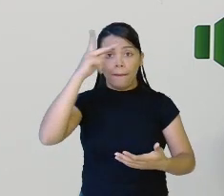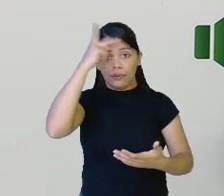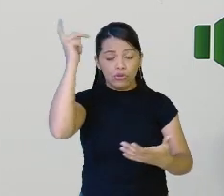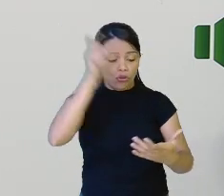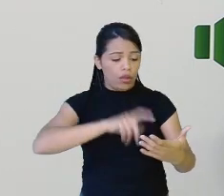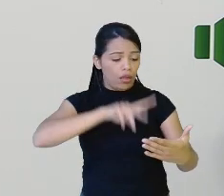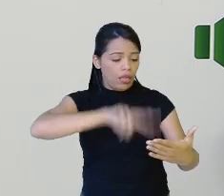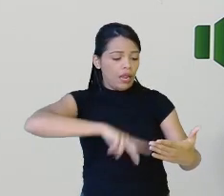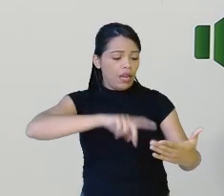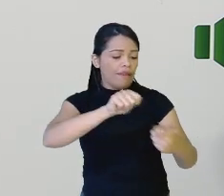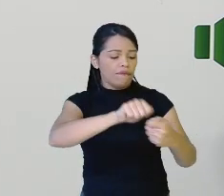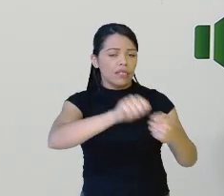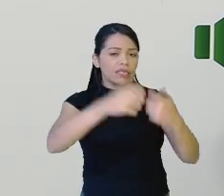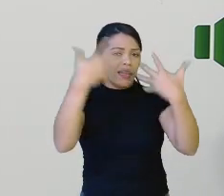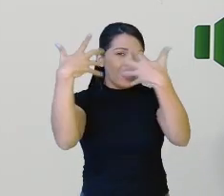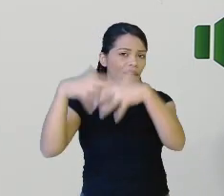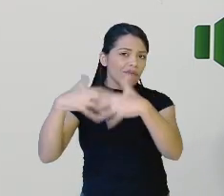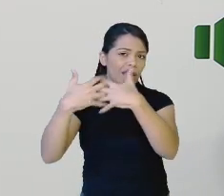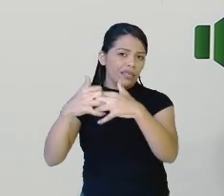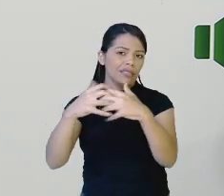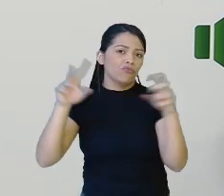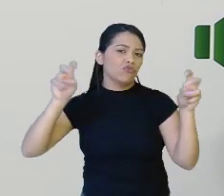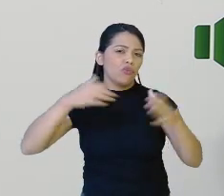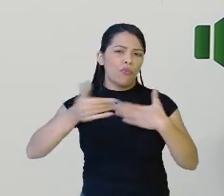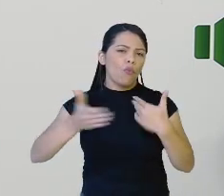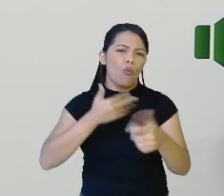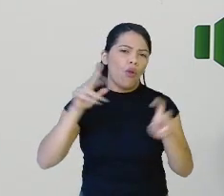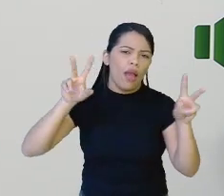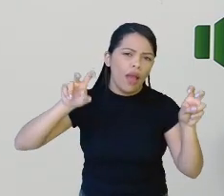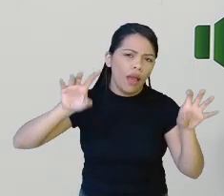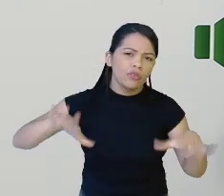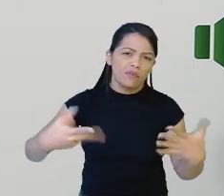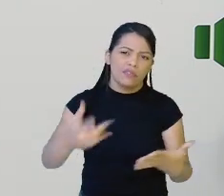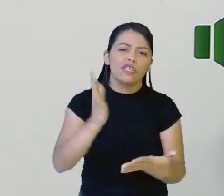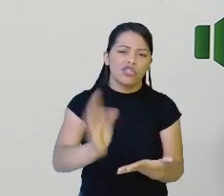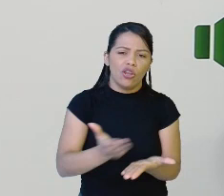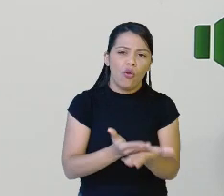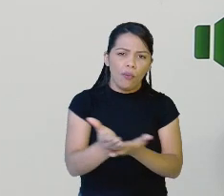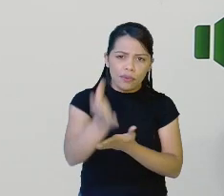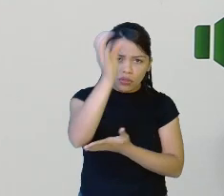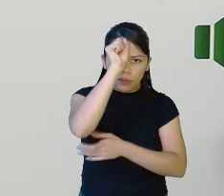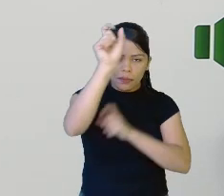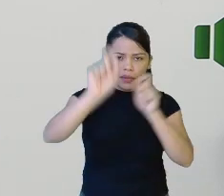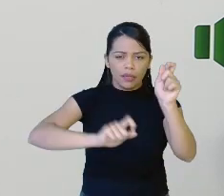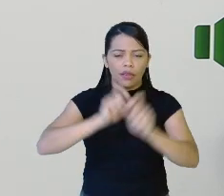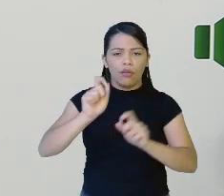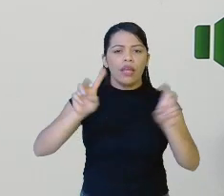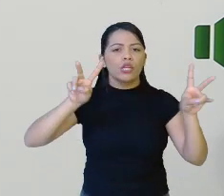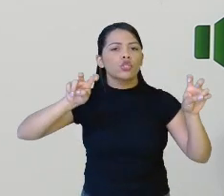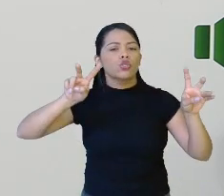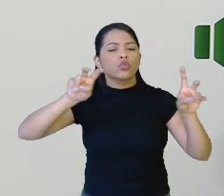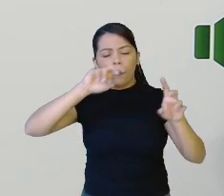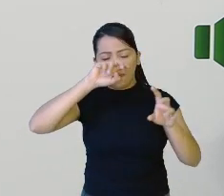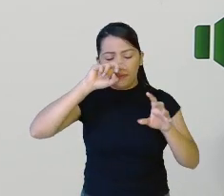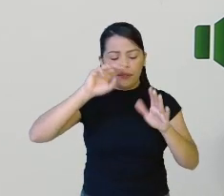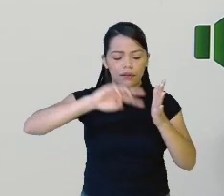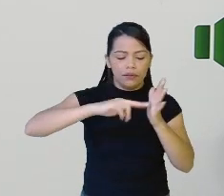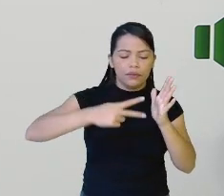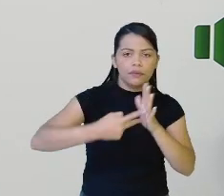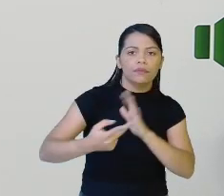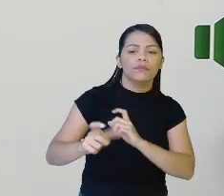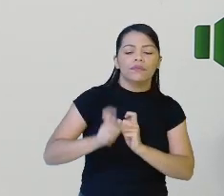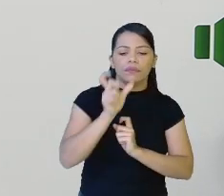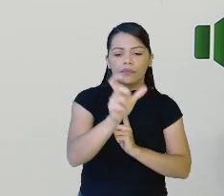sobre aquele assunto. Então, você já está aprendendo hoje a origem da palavra crônica, o significado que